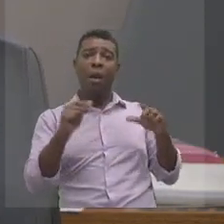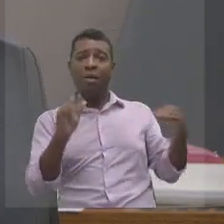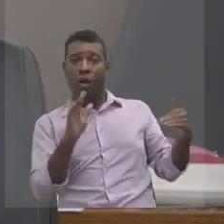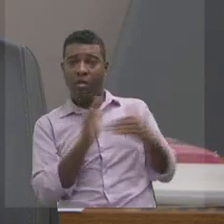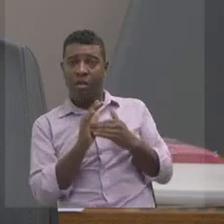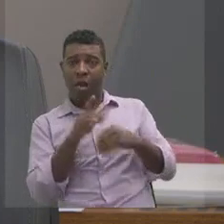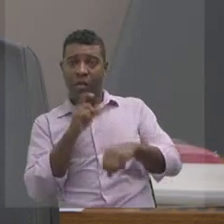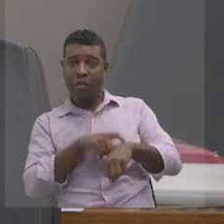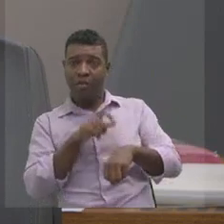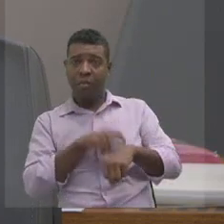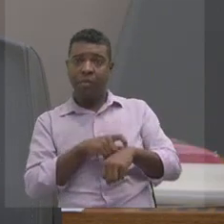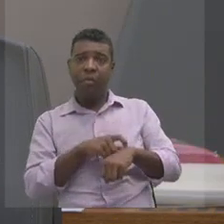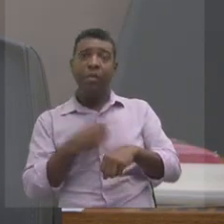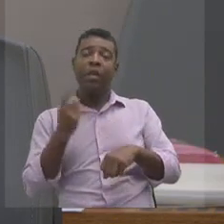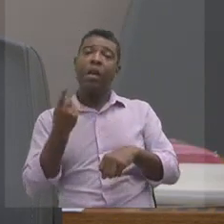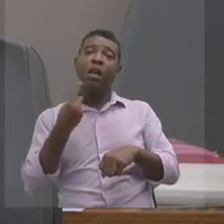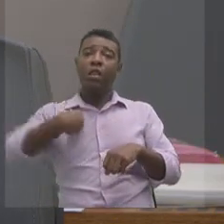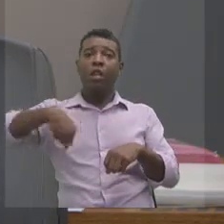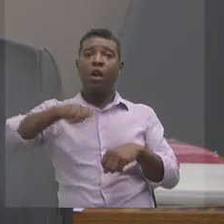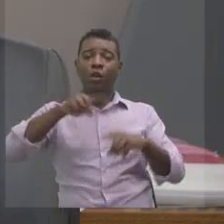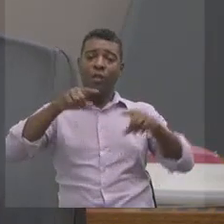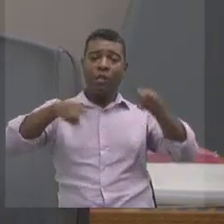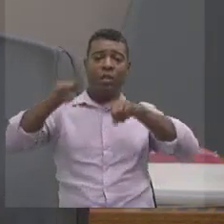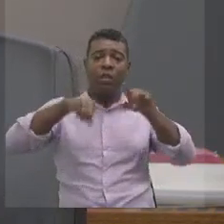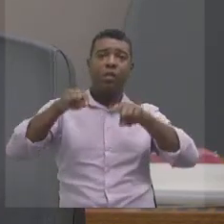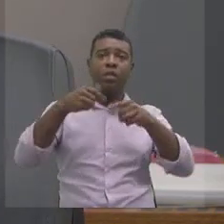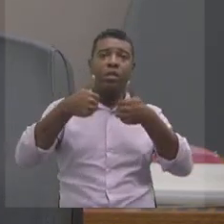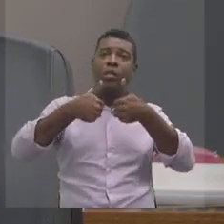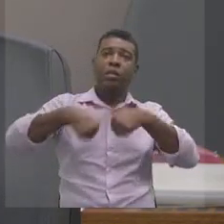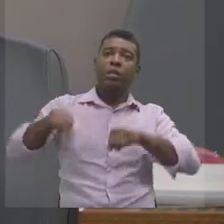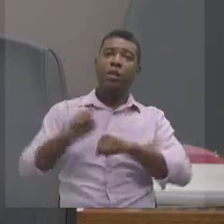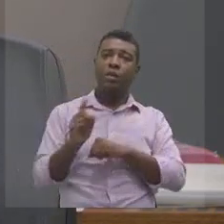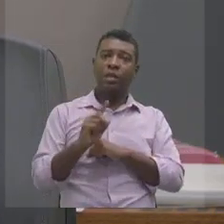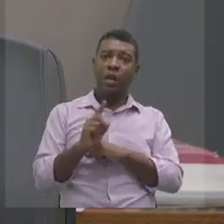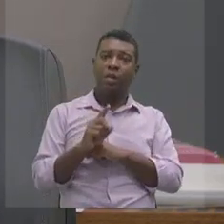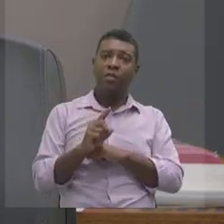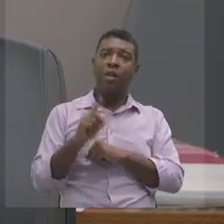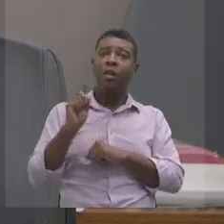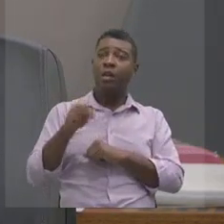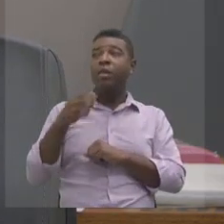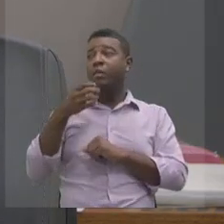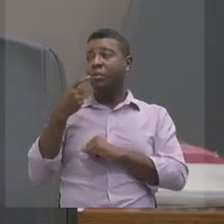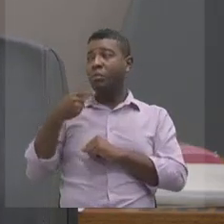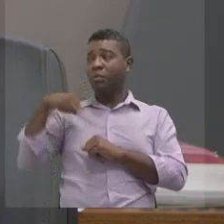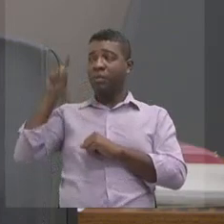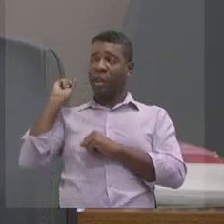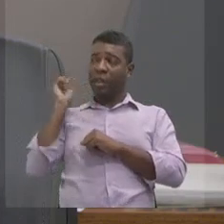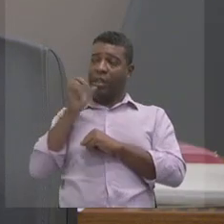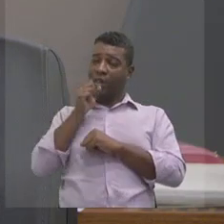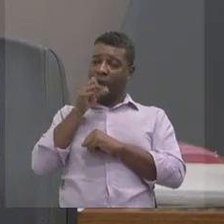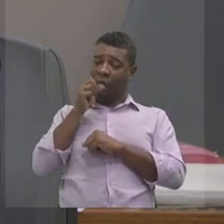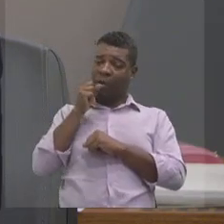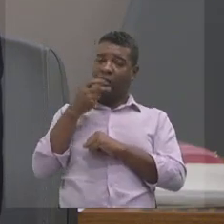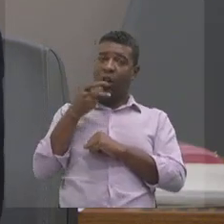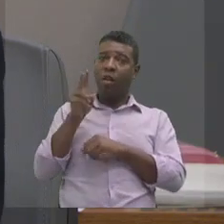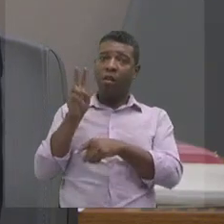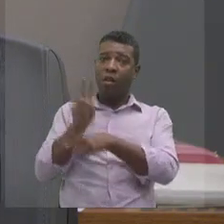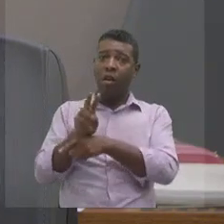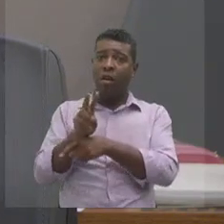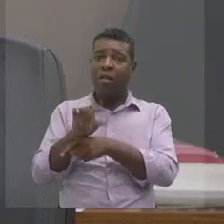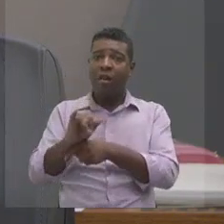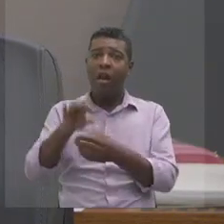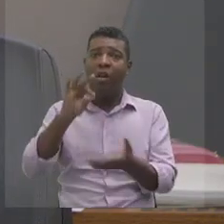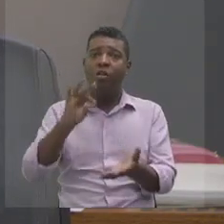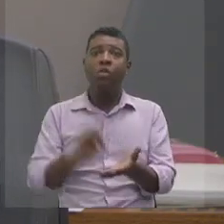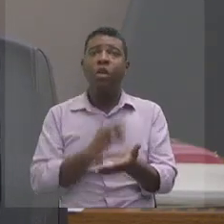foram não estavam sobre a nossa governança de fato houve uma publicação no último sábado agora de um aumento é uma previsão contratual do contrato